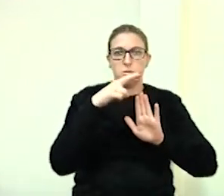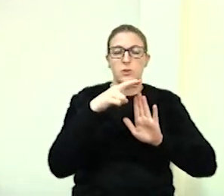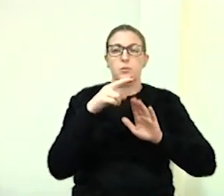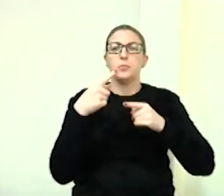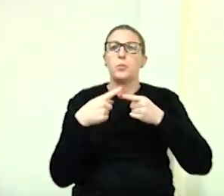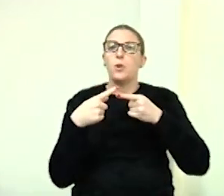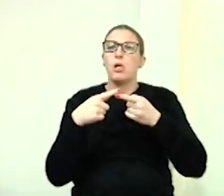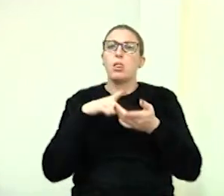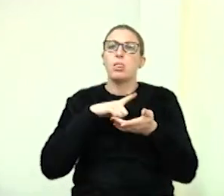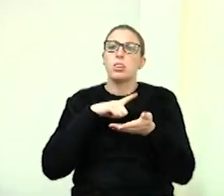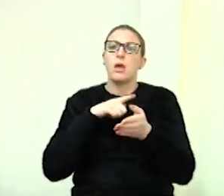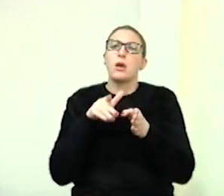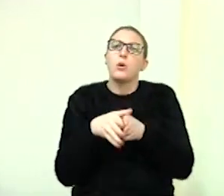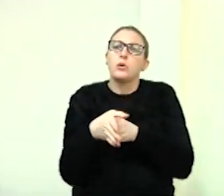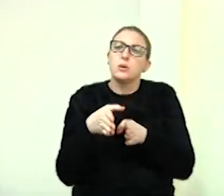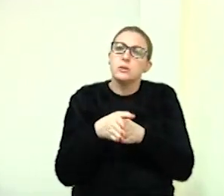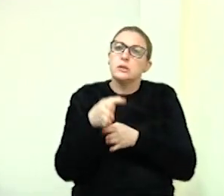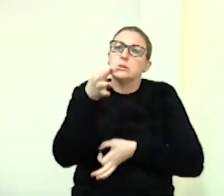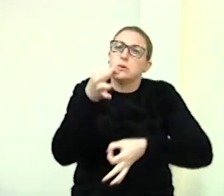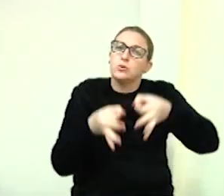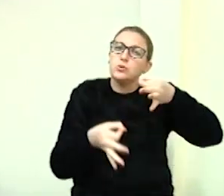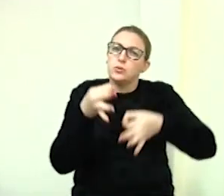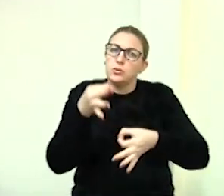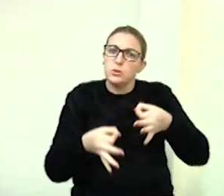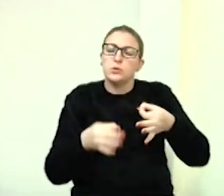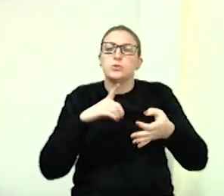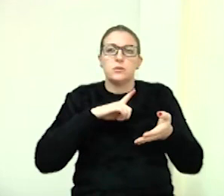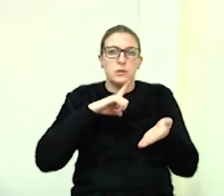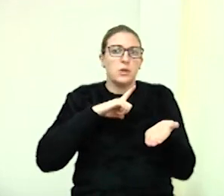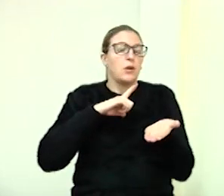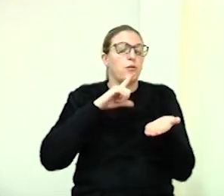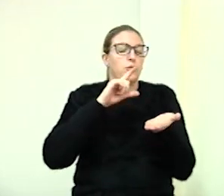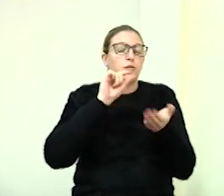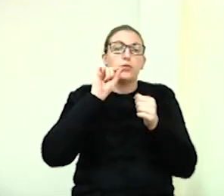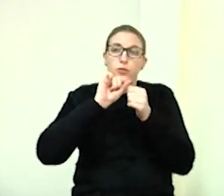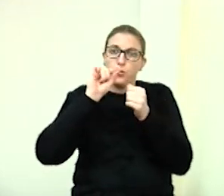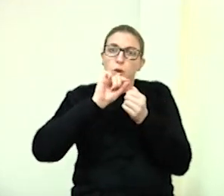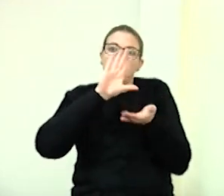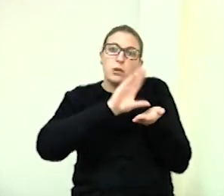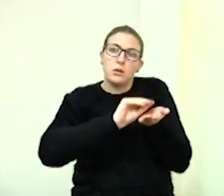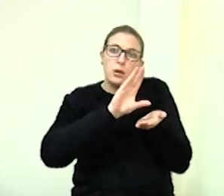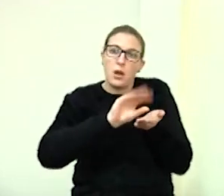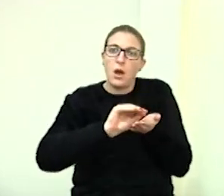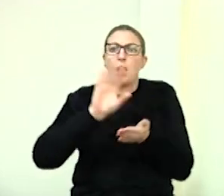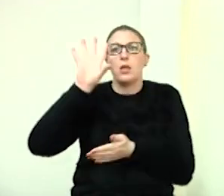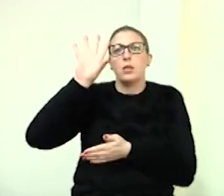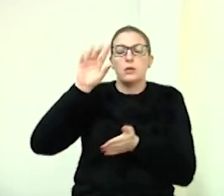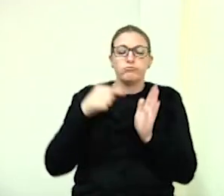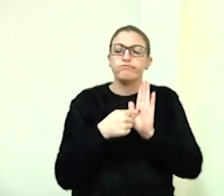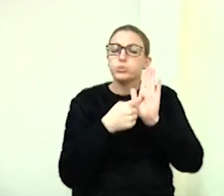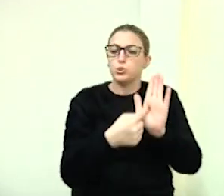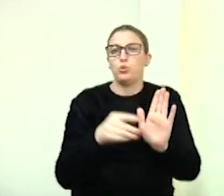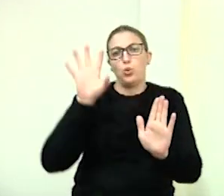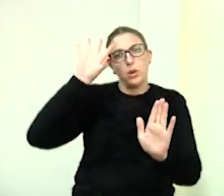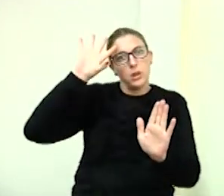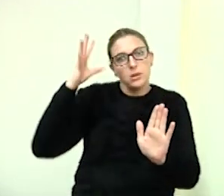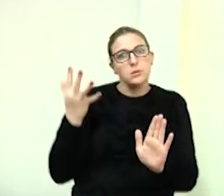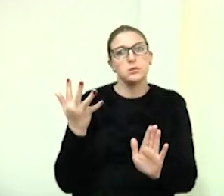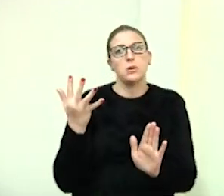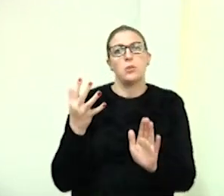jurídica, porque, como houve em ata a decisão da maioria dos senhores vereadores, para que não haja